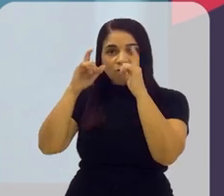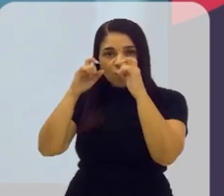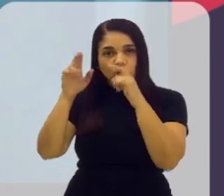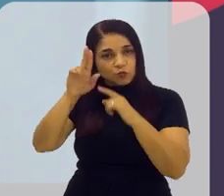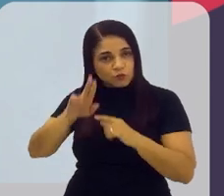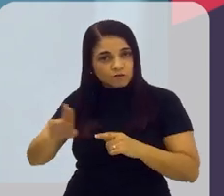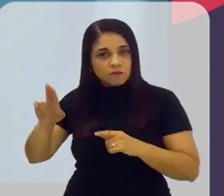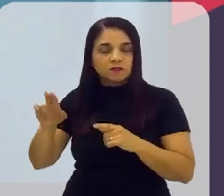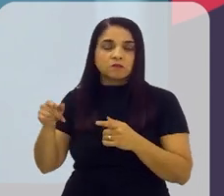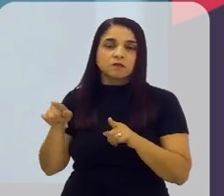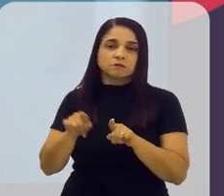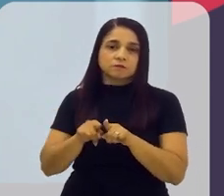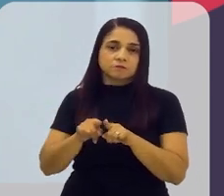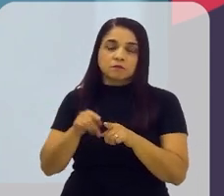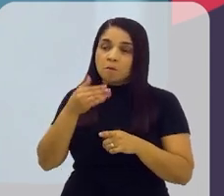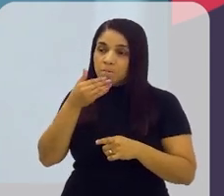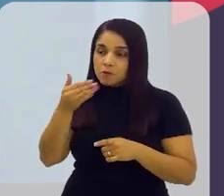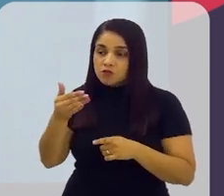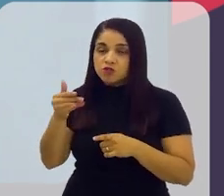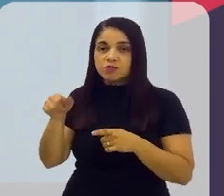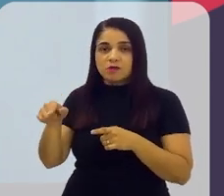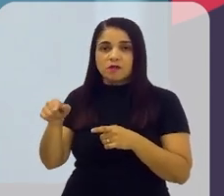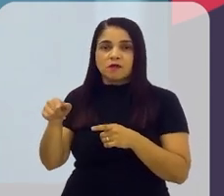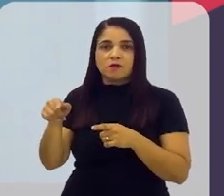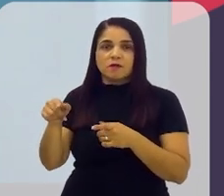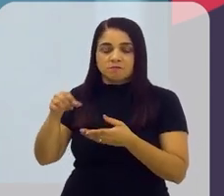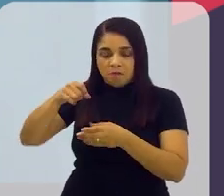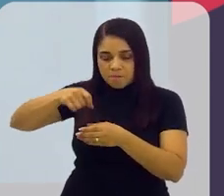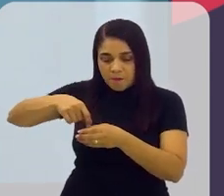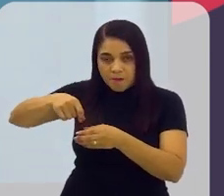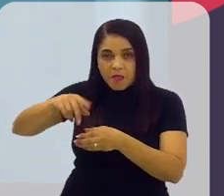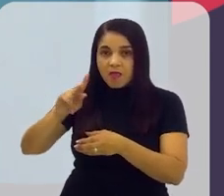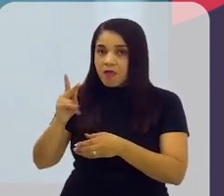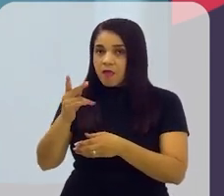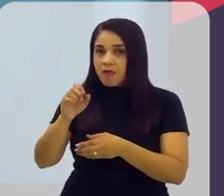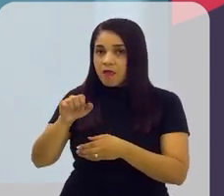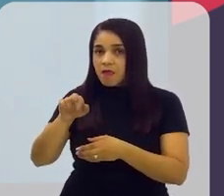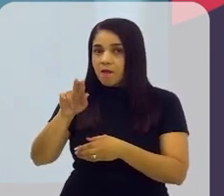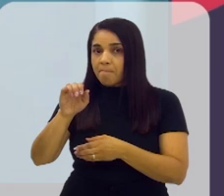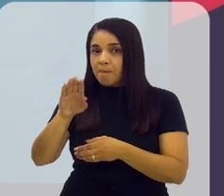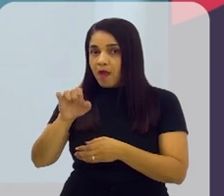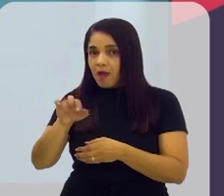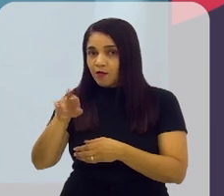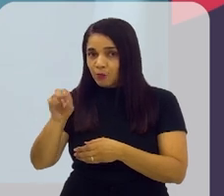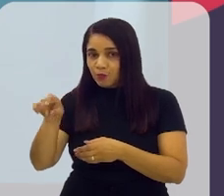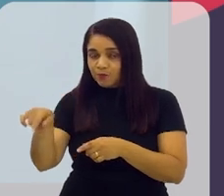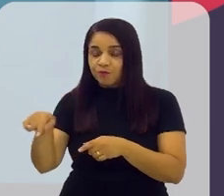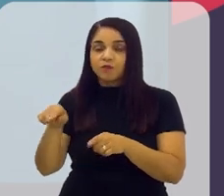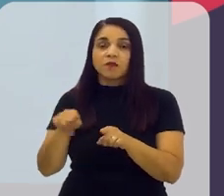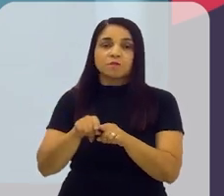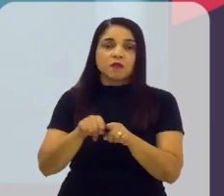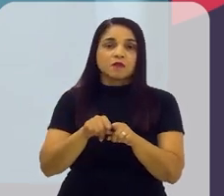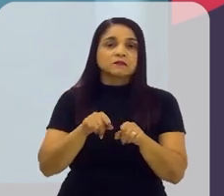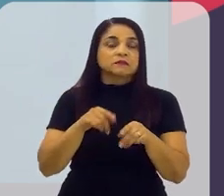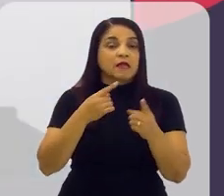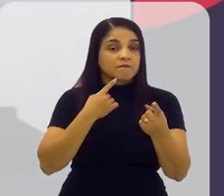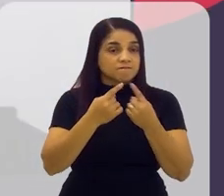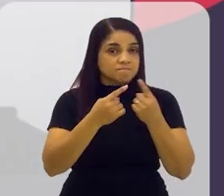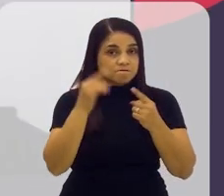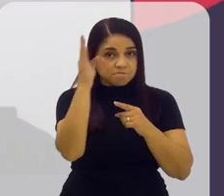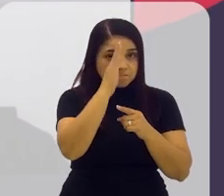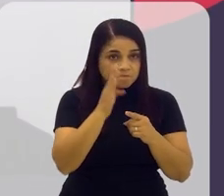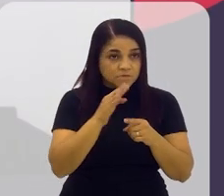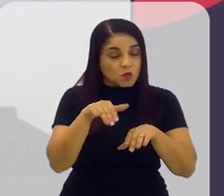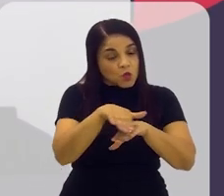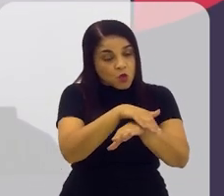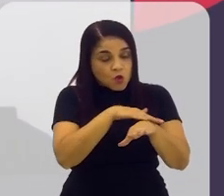da universidade de lá, mandou foto para a gente. Eu até solicitei que ela depositasse esse material no herbário de lá. Então, no Rio de Janeiro tem ali. Na própria Avenida